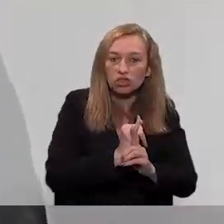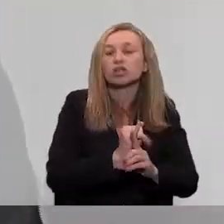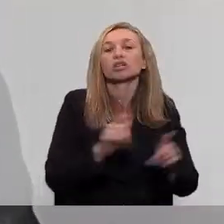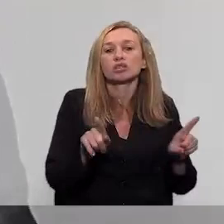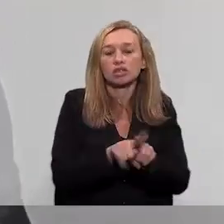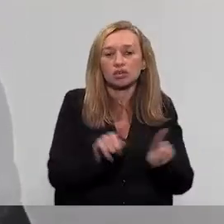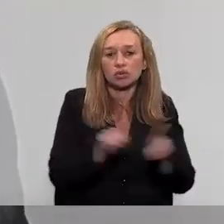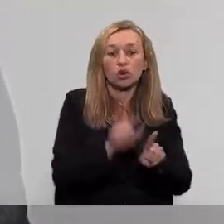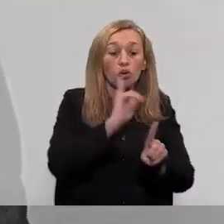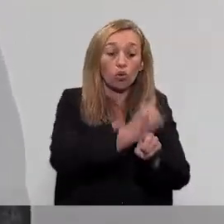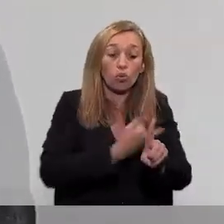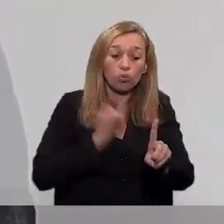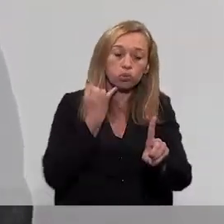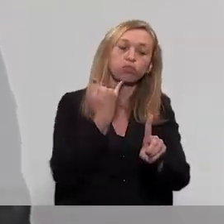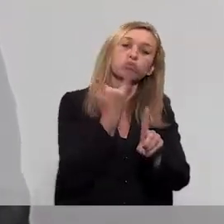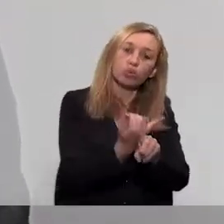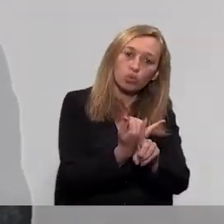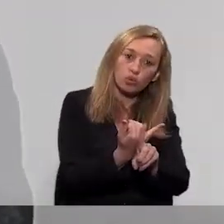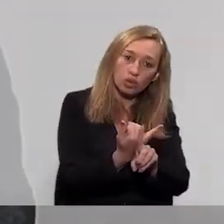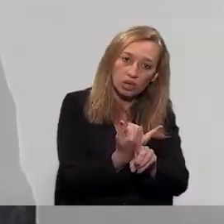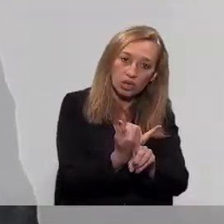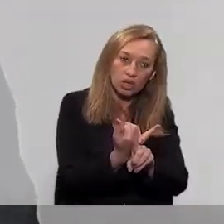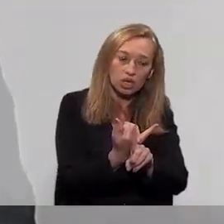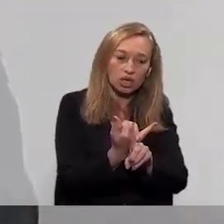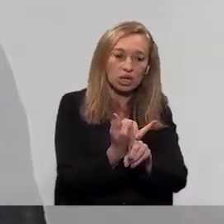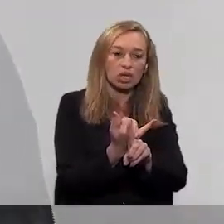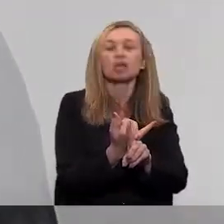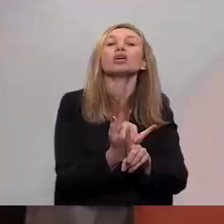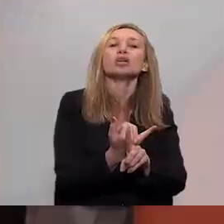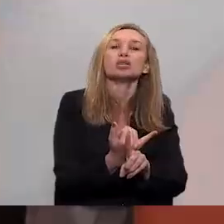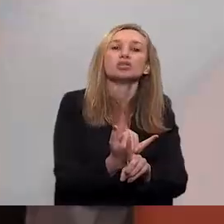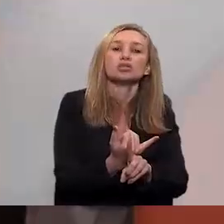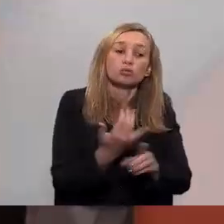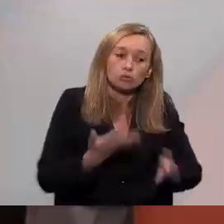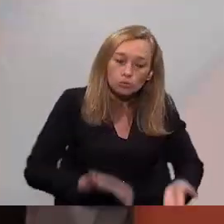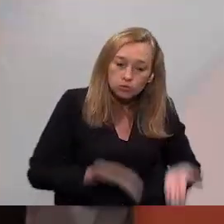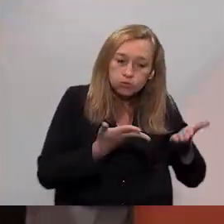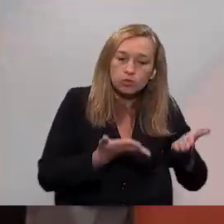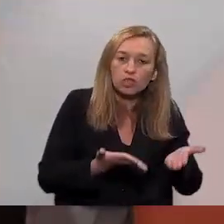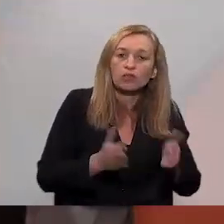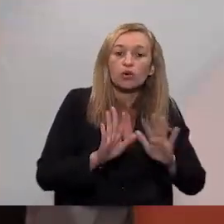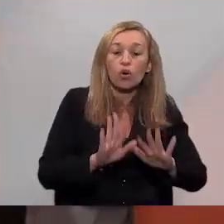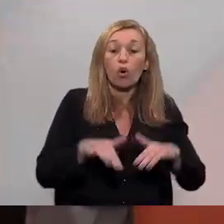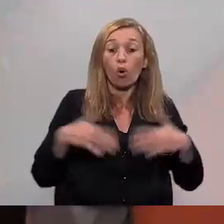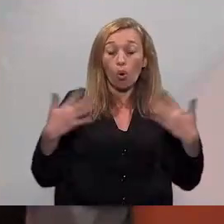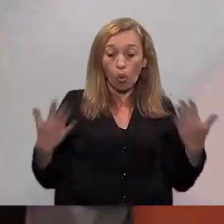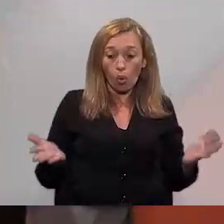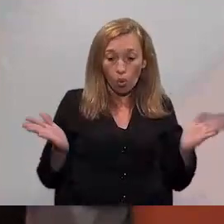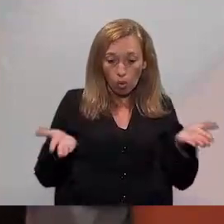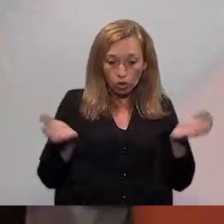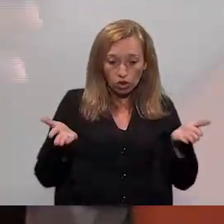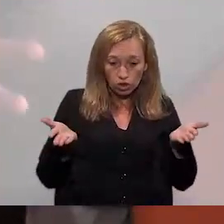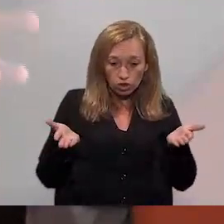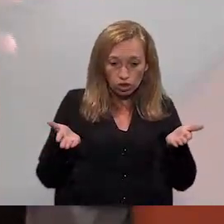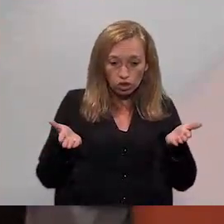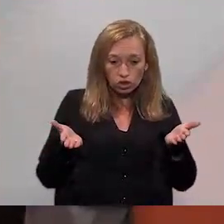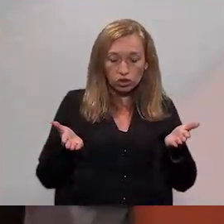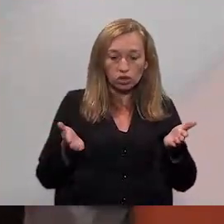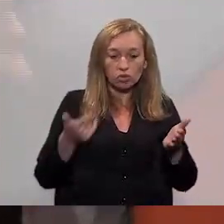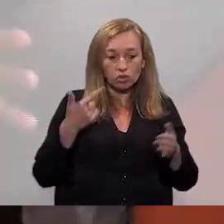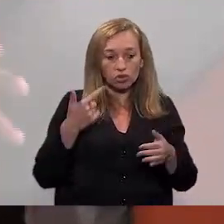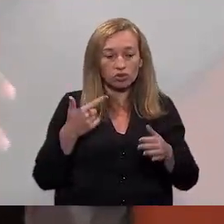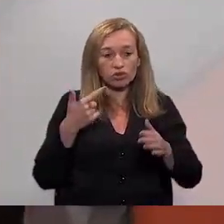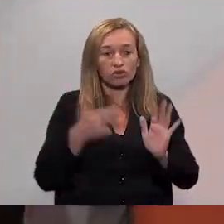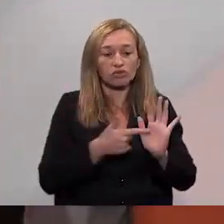né? Porque o bullying ganhou uma palavrinha anterior, é o ciber, porque é o ciberespaço, é a ciberexposição. Então, hoje, a gente